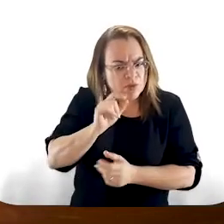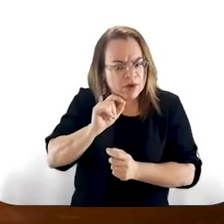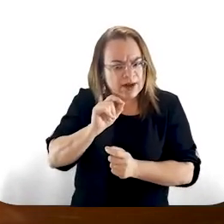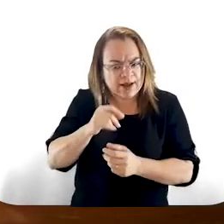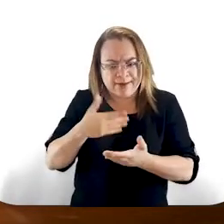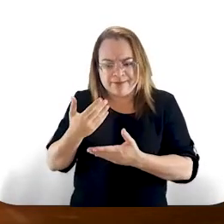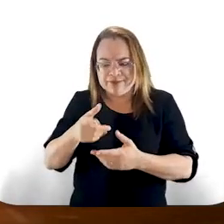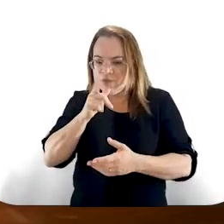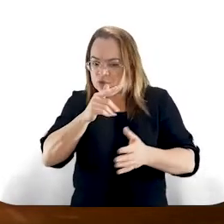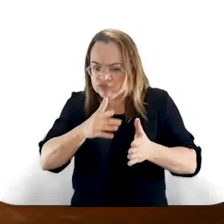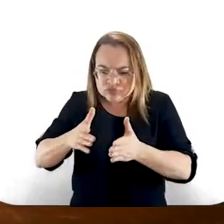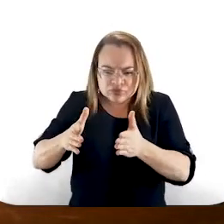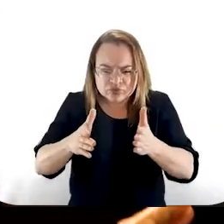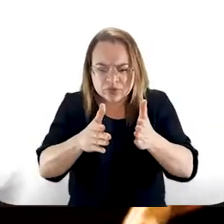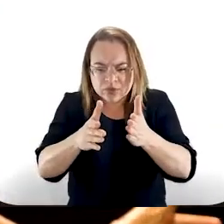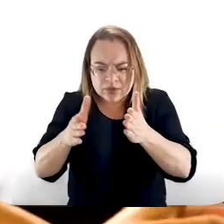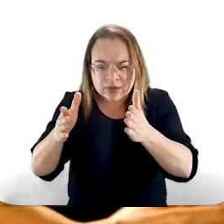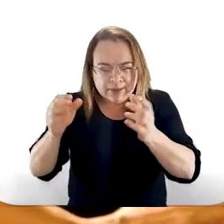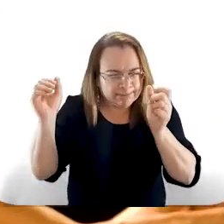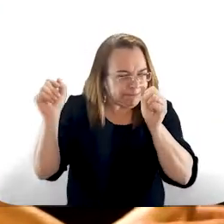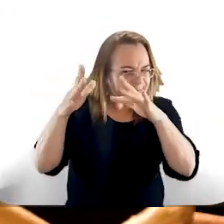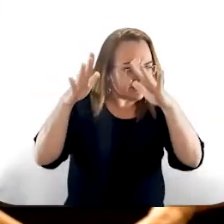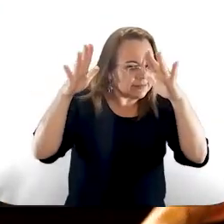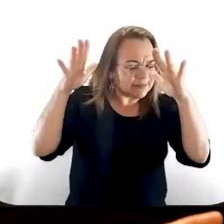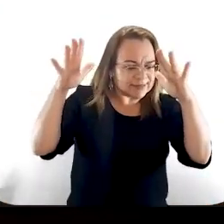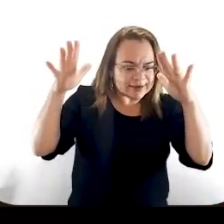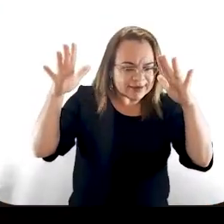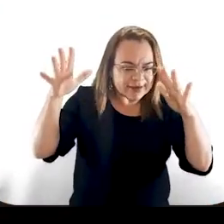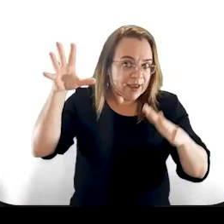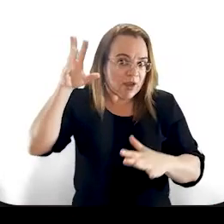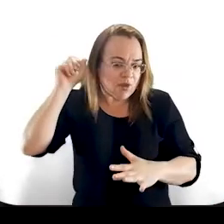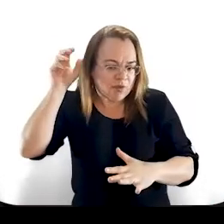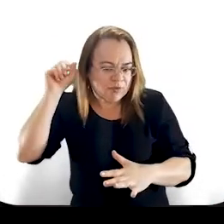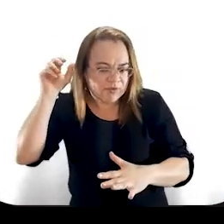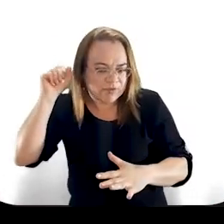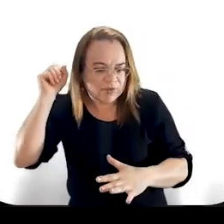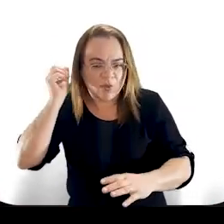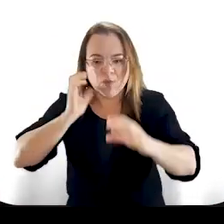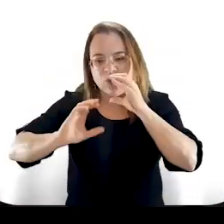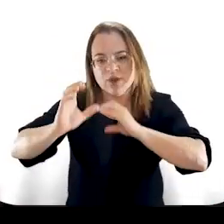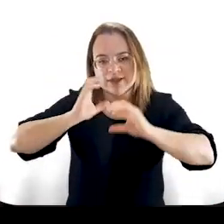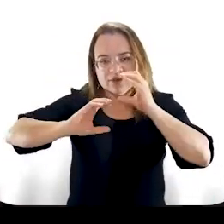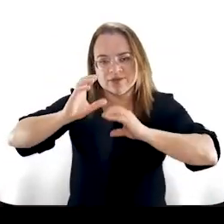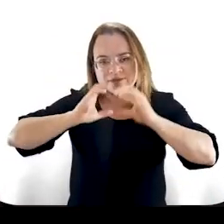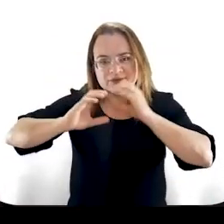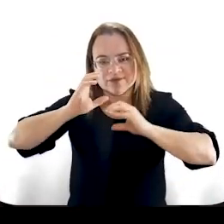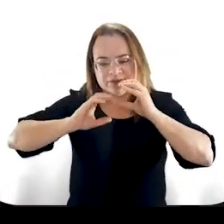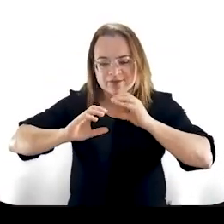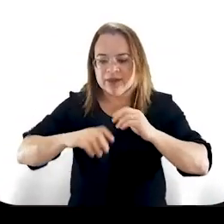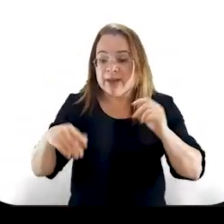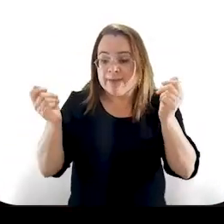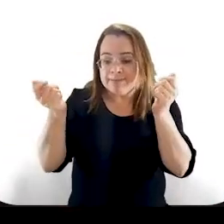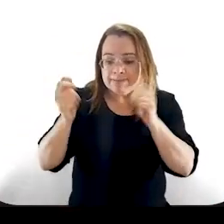que o rio corre magicamente, e ouvir um canto, pode